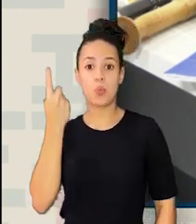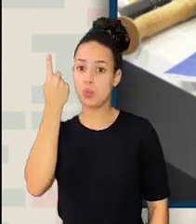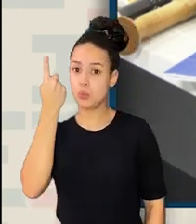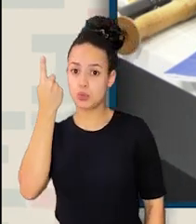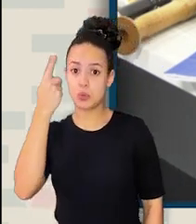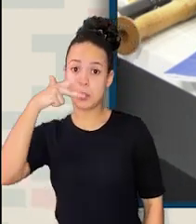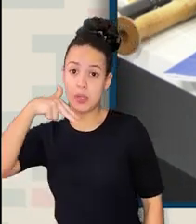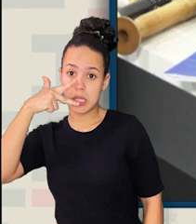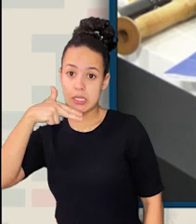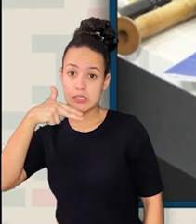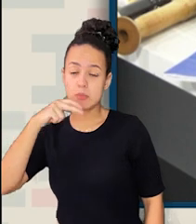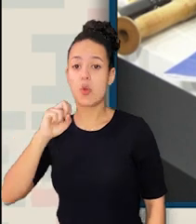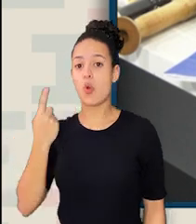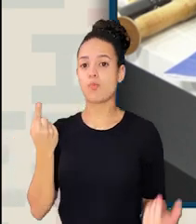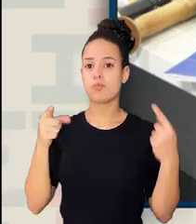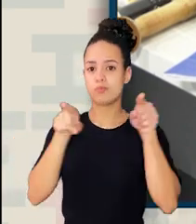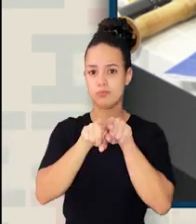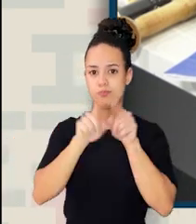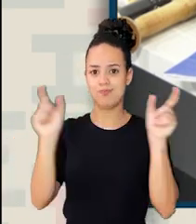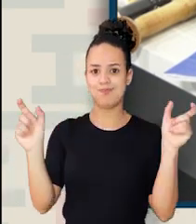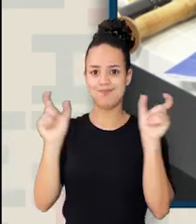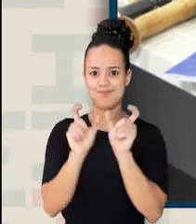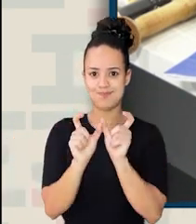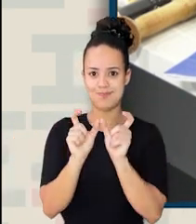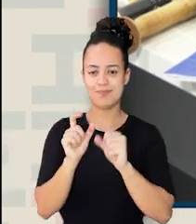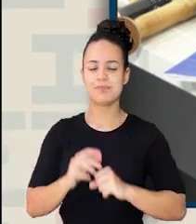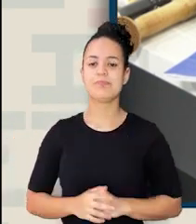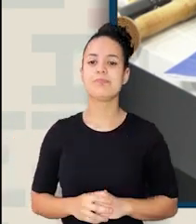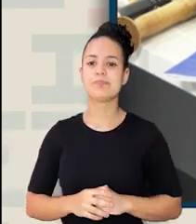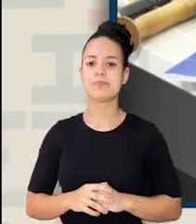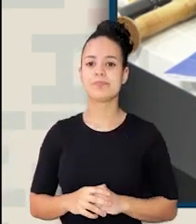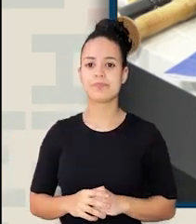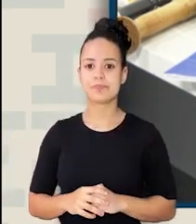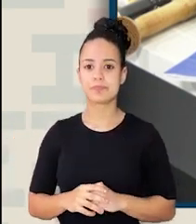ou de uma forma combinada ou dupla, né?